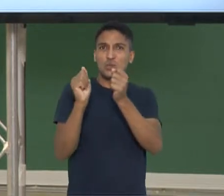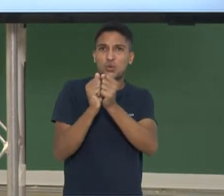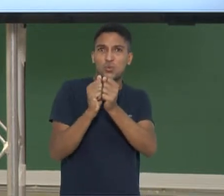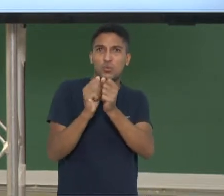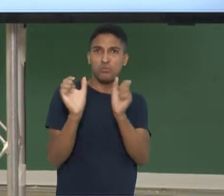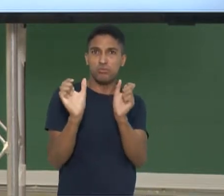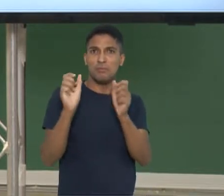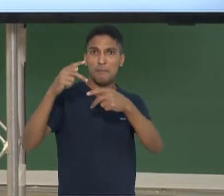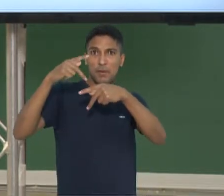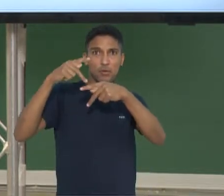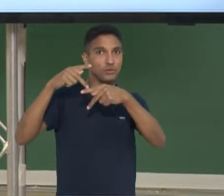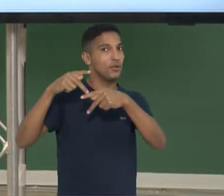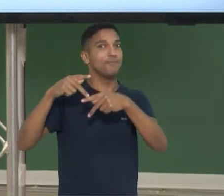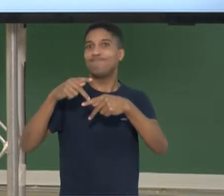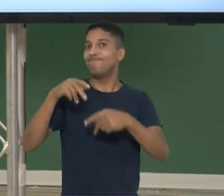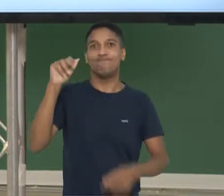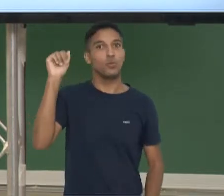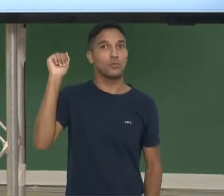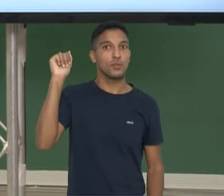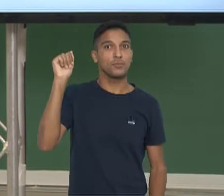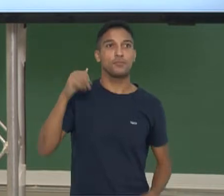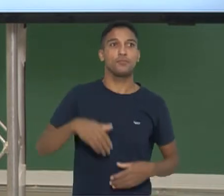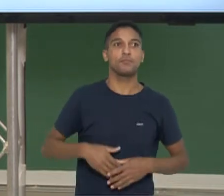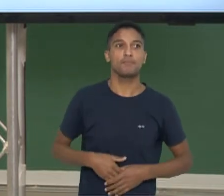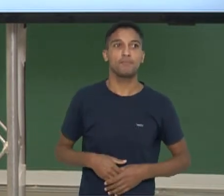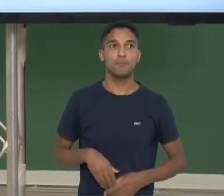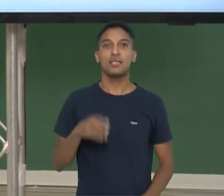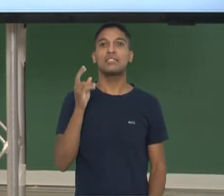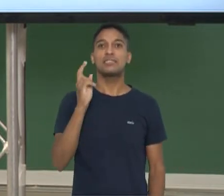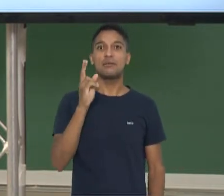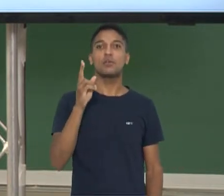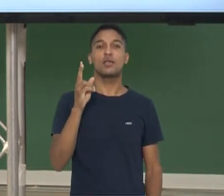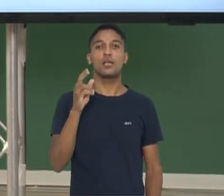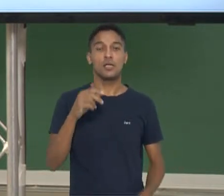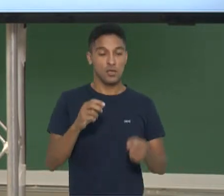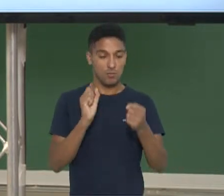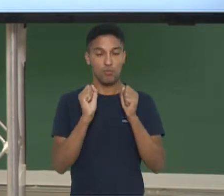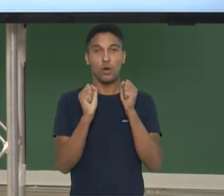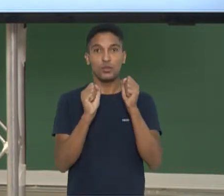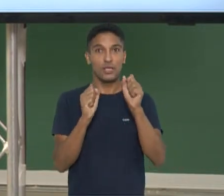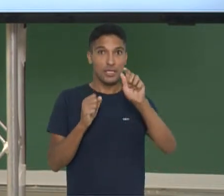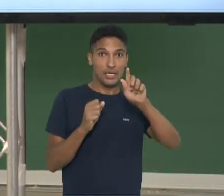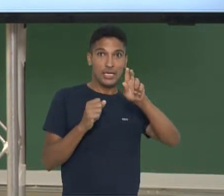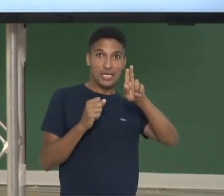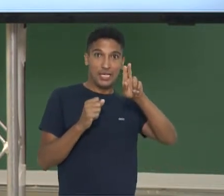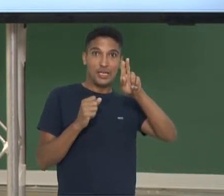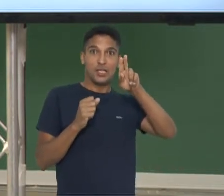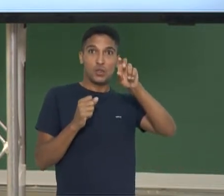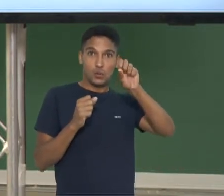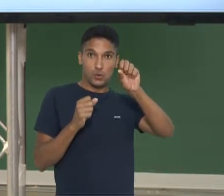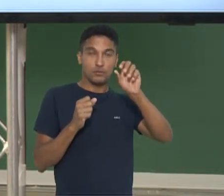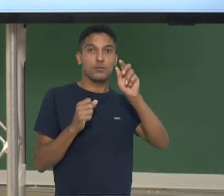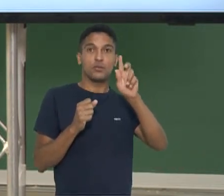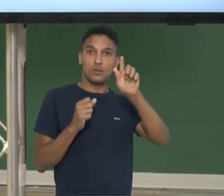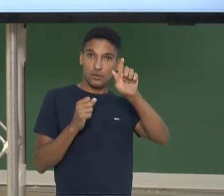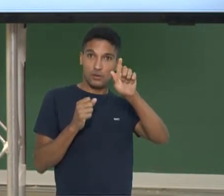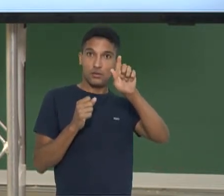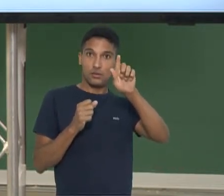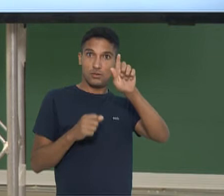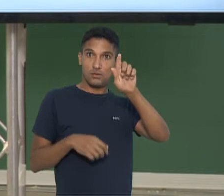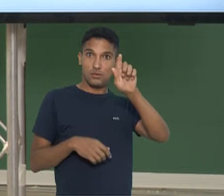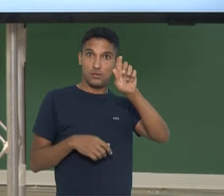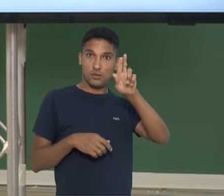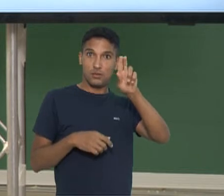usar o gusta e o que vem depois. Pode ser um verbo, ou um advérbio, ou um adjetivo,